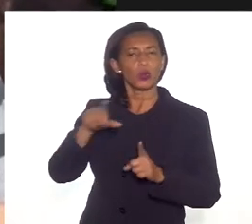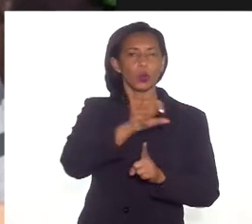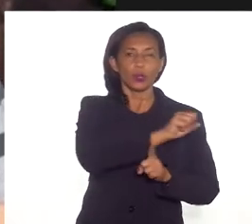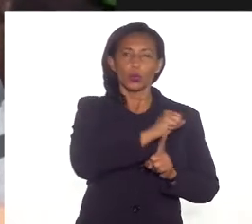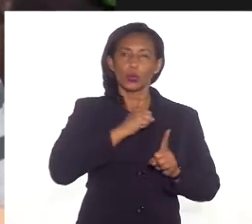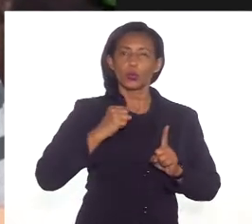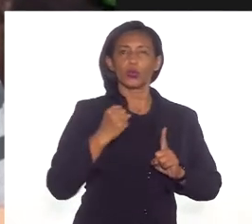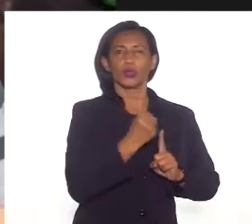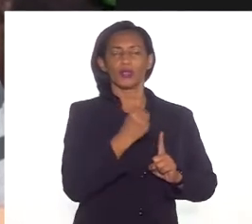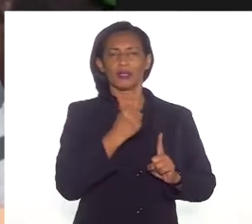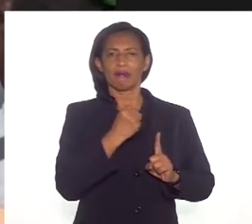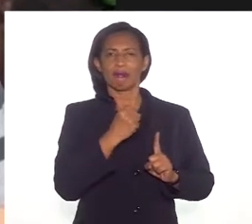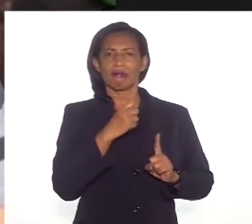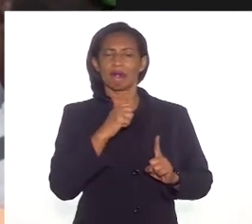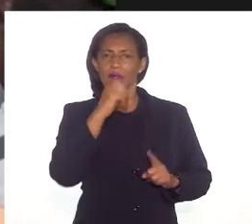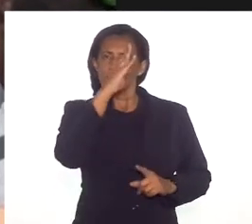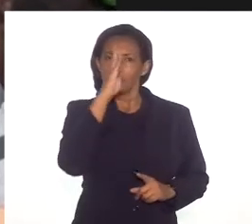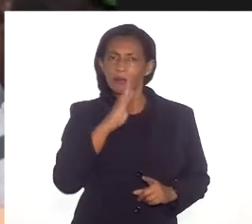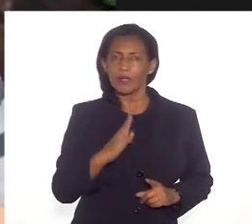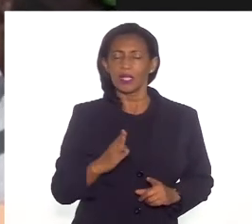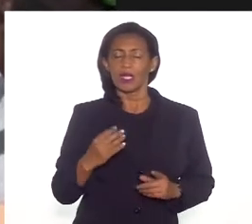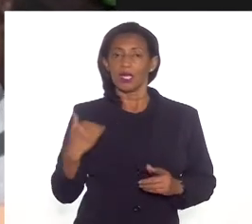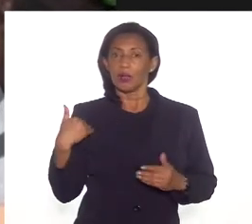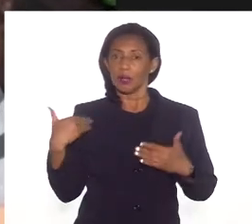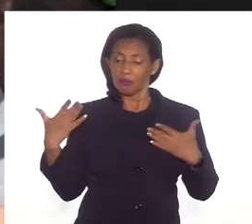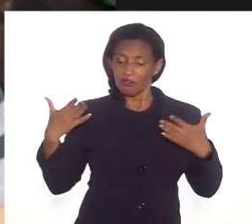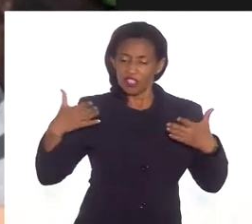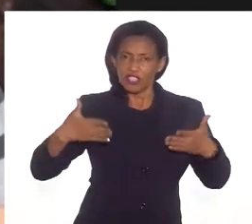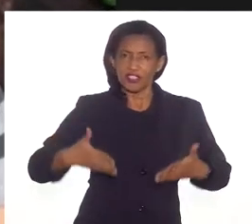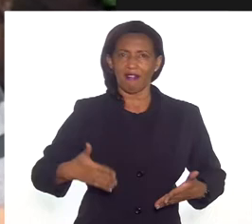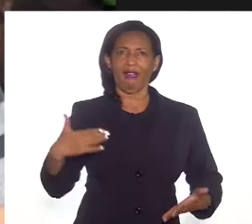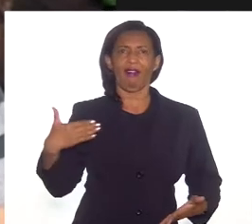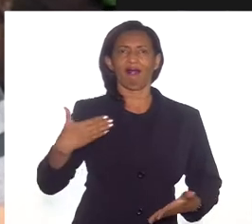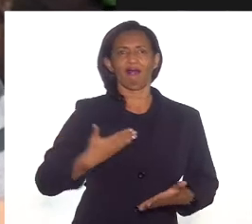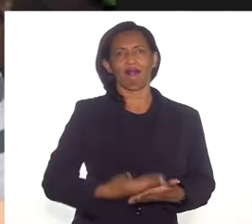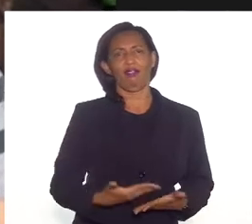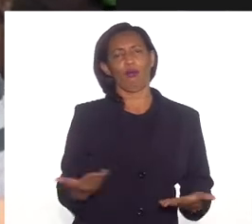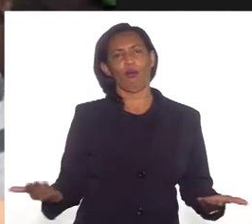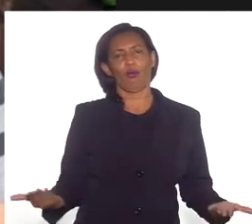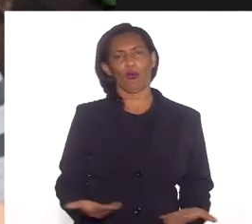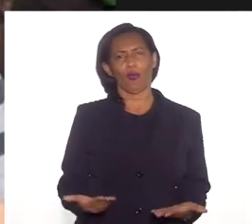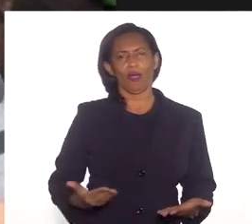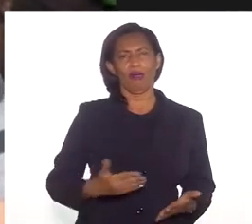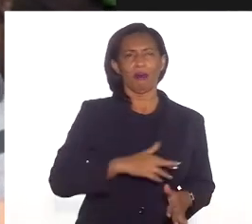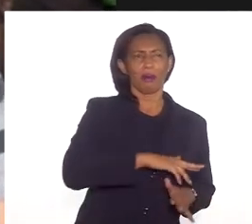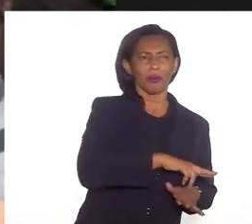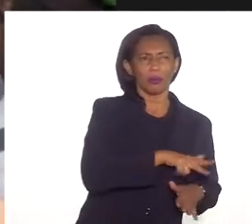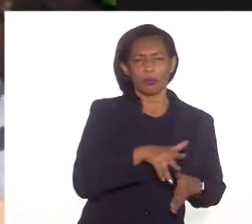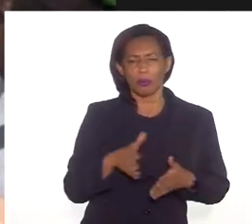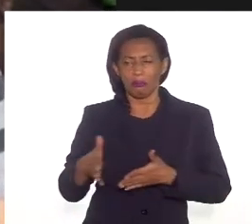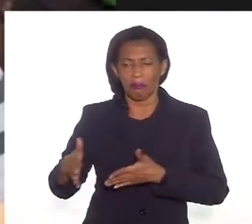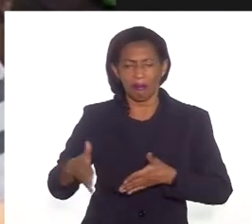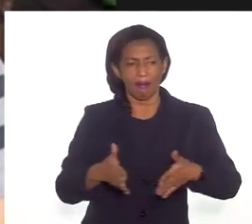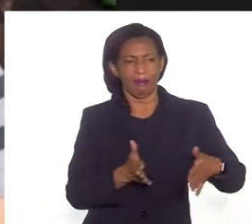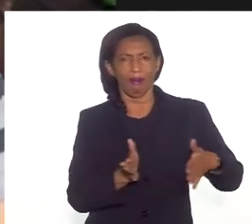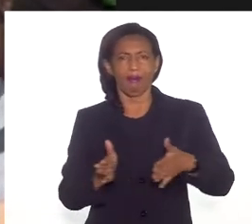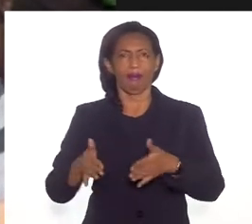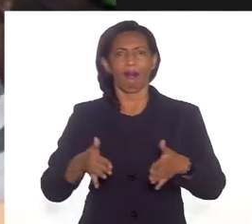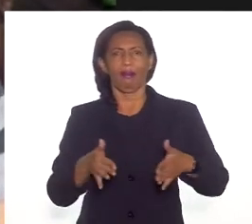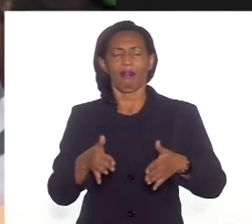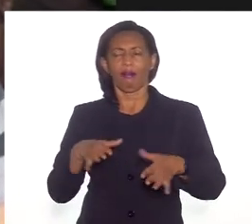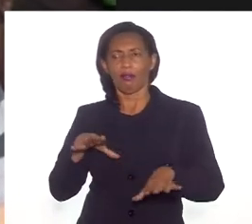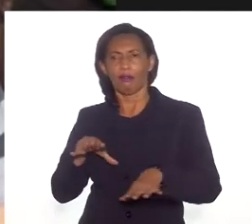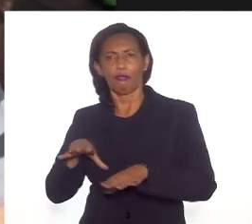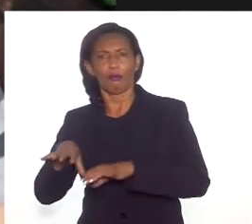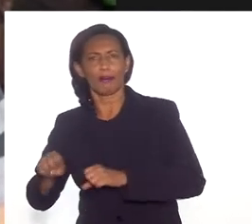a sociedade brasileira e o que me fez chegar até aqui hoje, né, tendo passado por todos esses caminhos